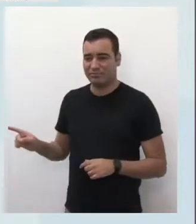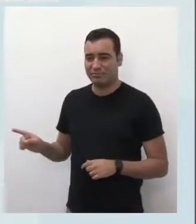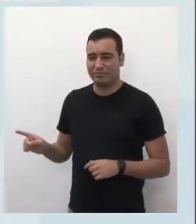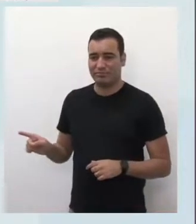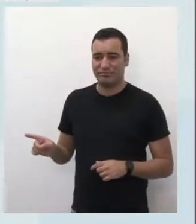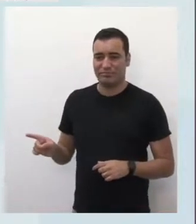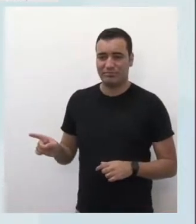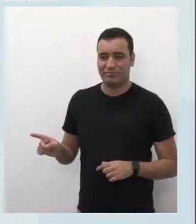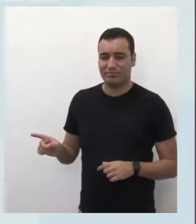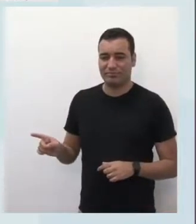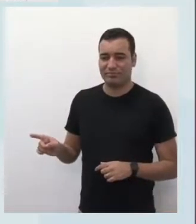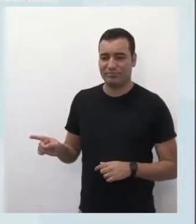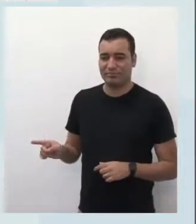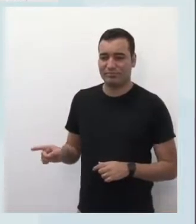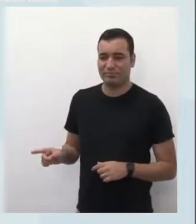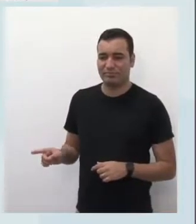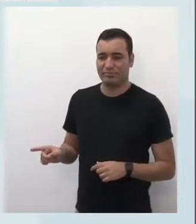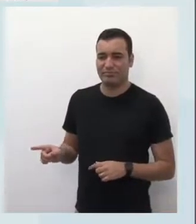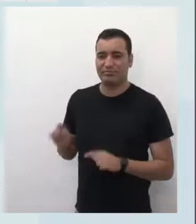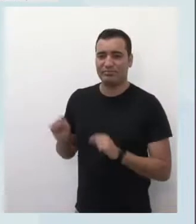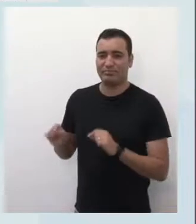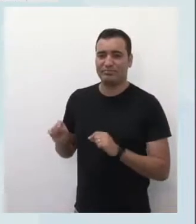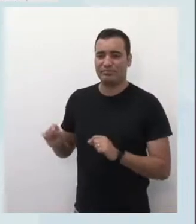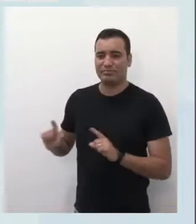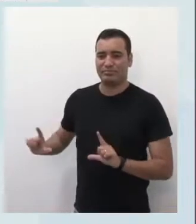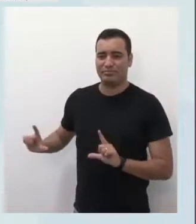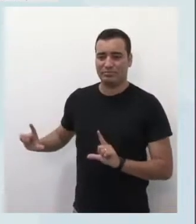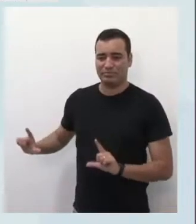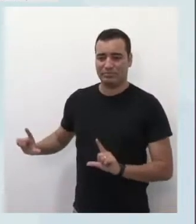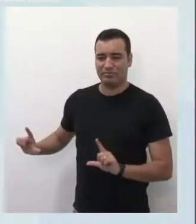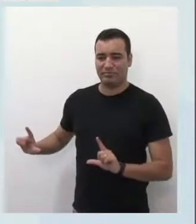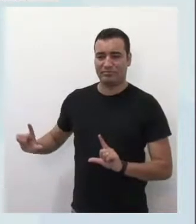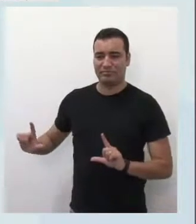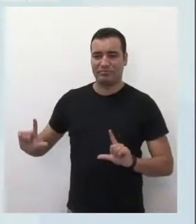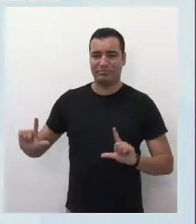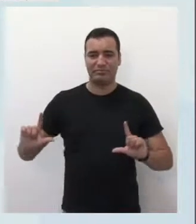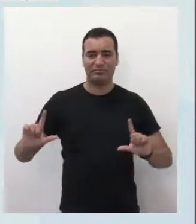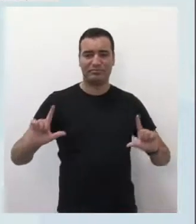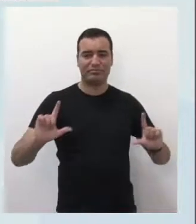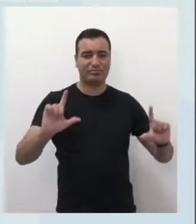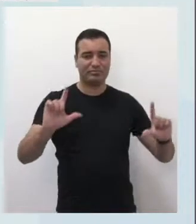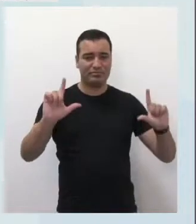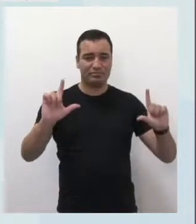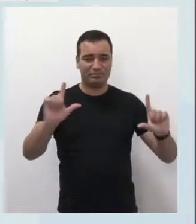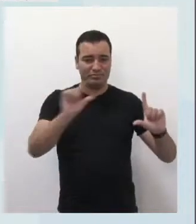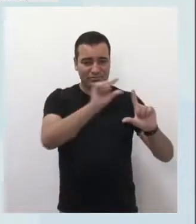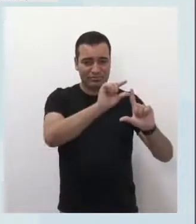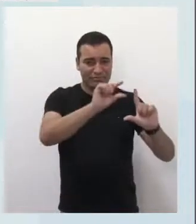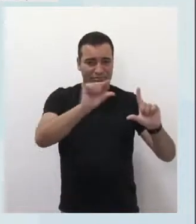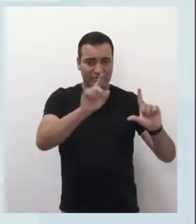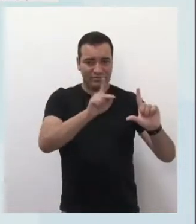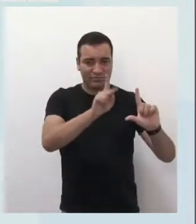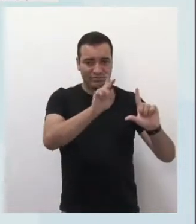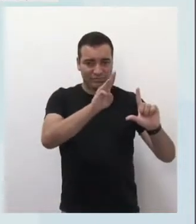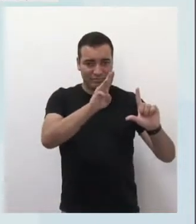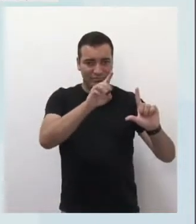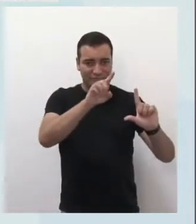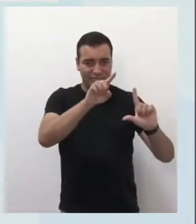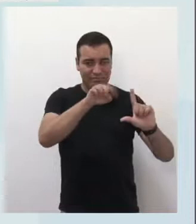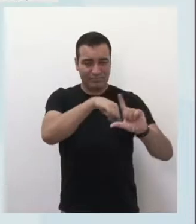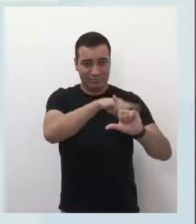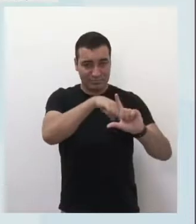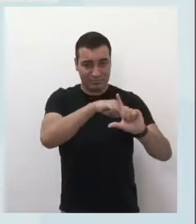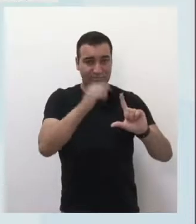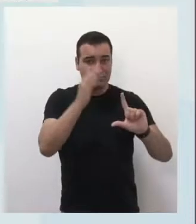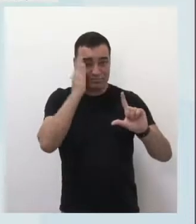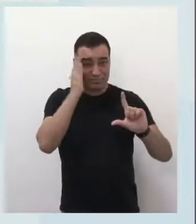aqui ampliado, que é descrição do produto, tá vendo aqui, ó, quilowatt-hora. Você sabia que